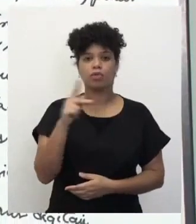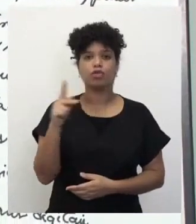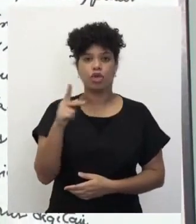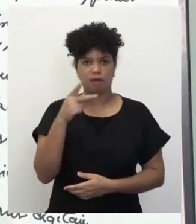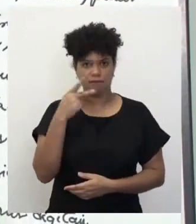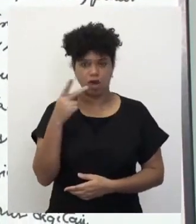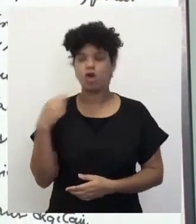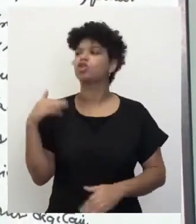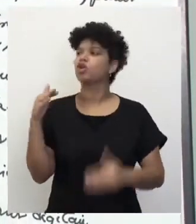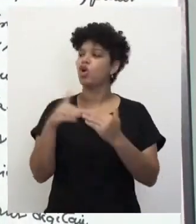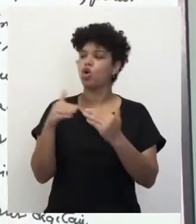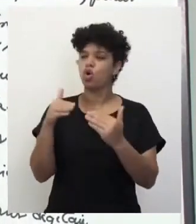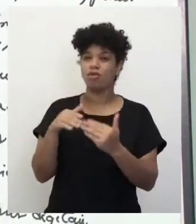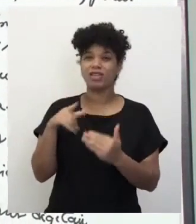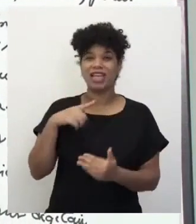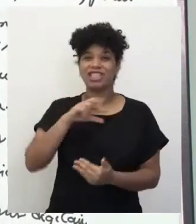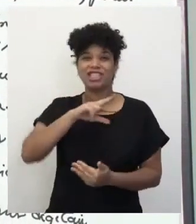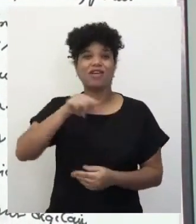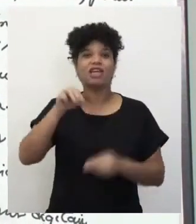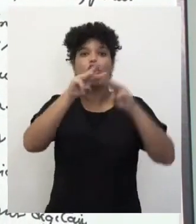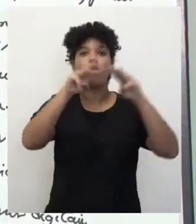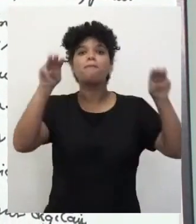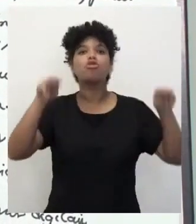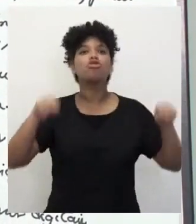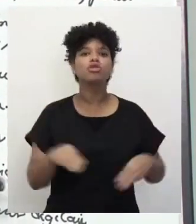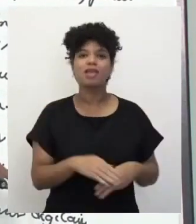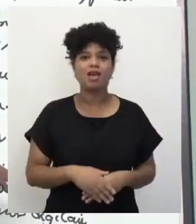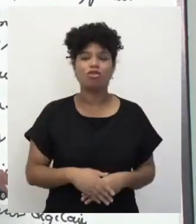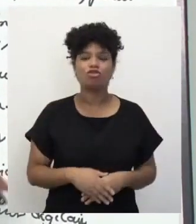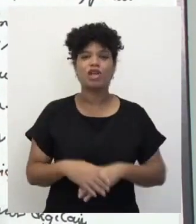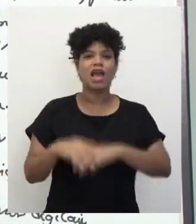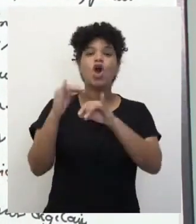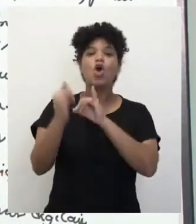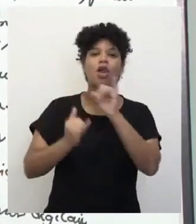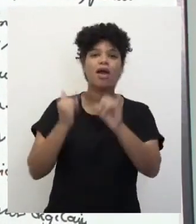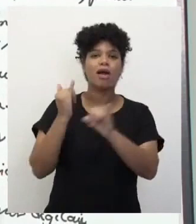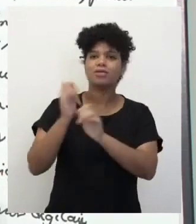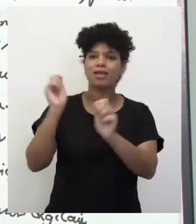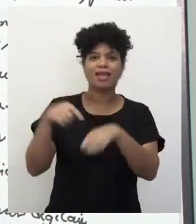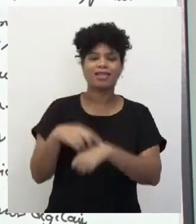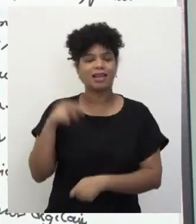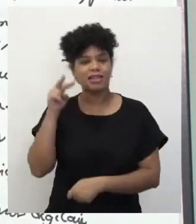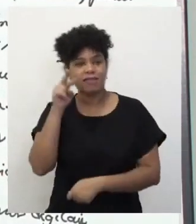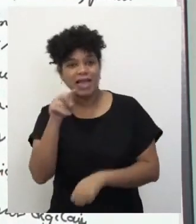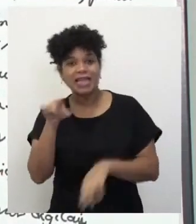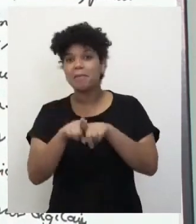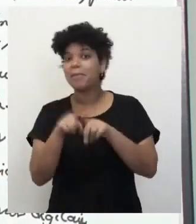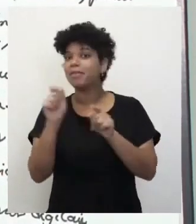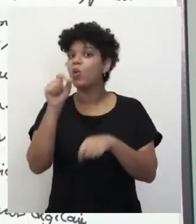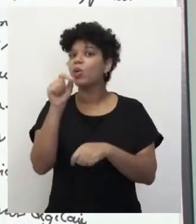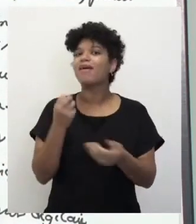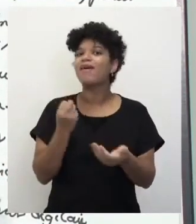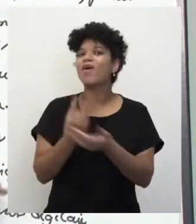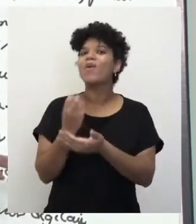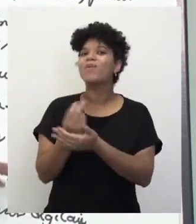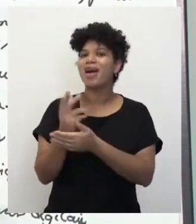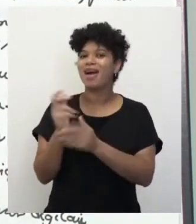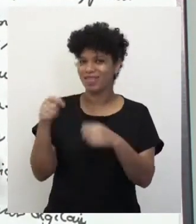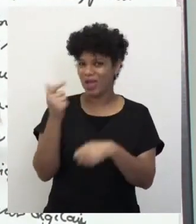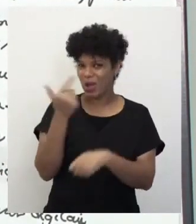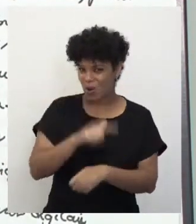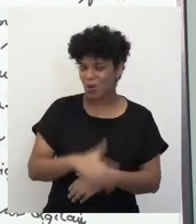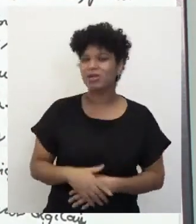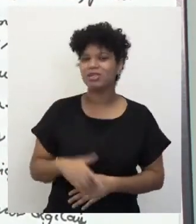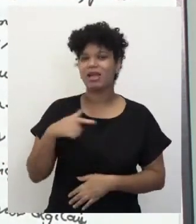exposições digitais, nós temos galerias digitais, onde hoje, inclusive, além de visualizar as obras, você pode comprar essas obras, né? Elas